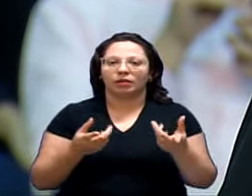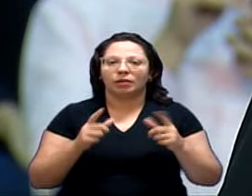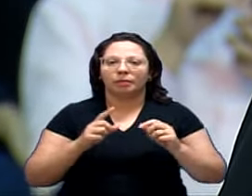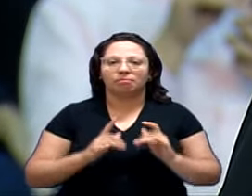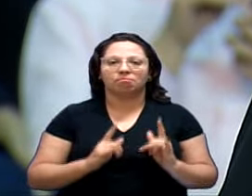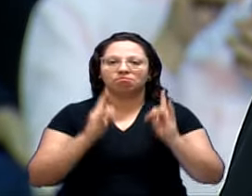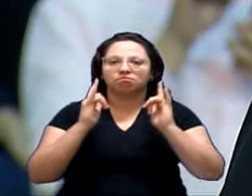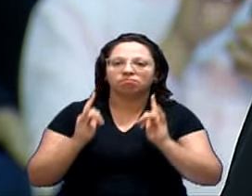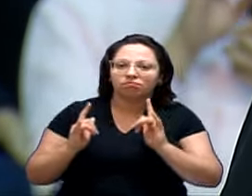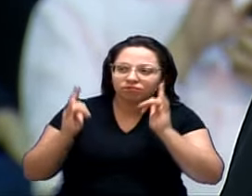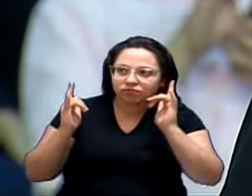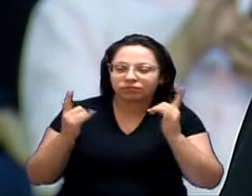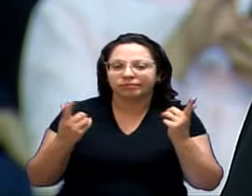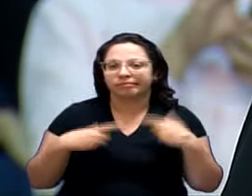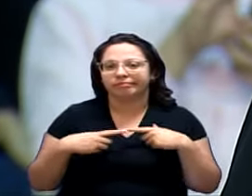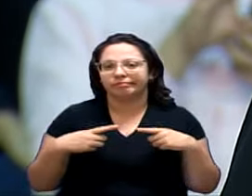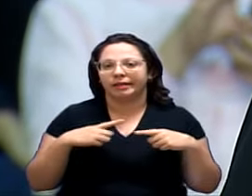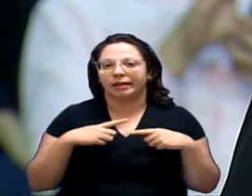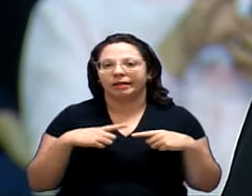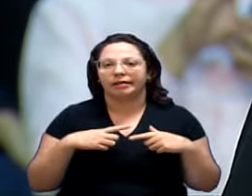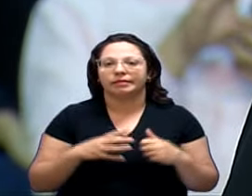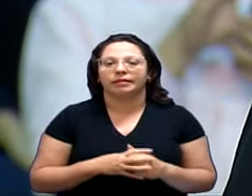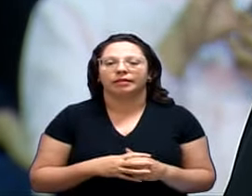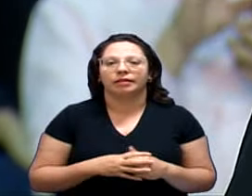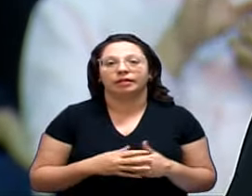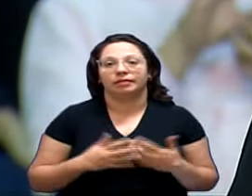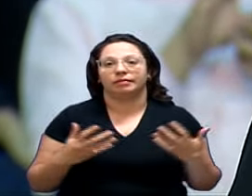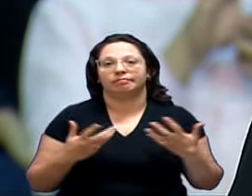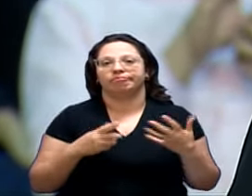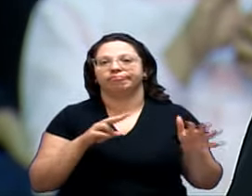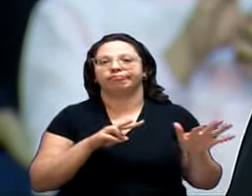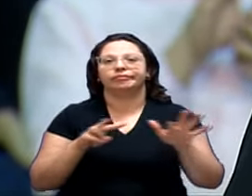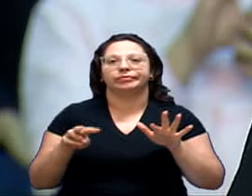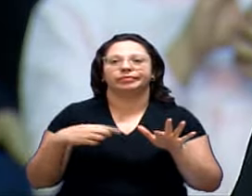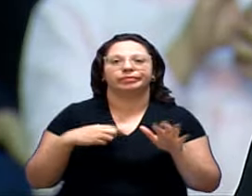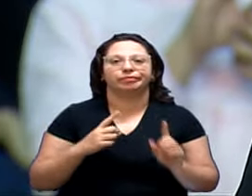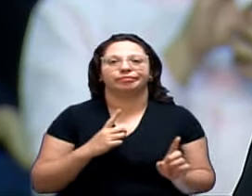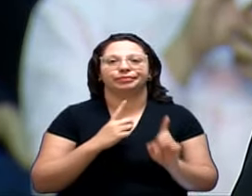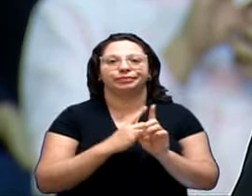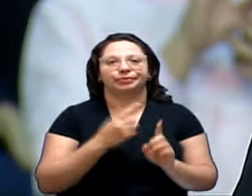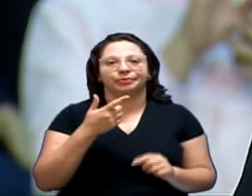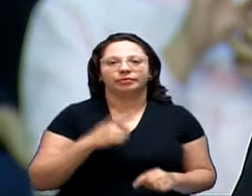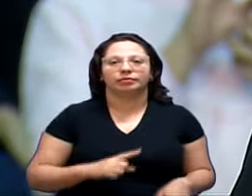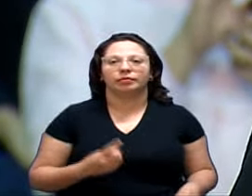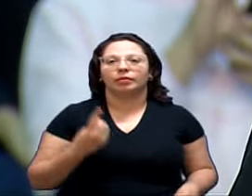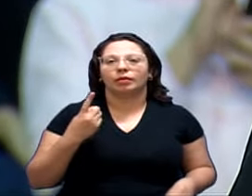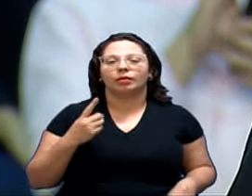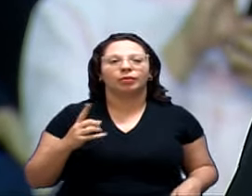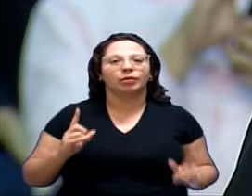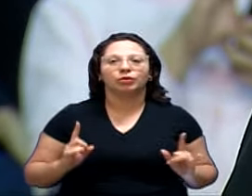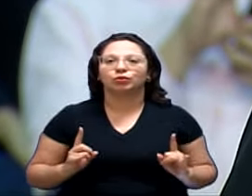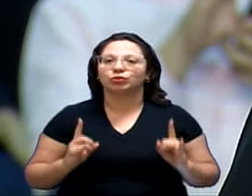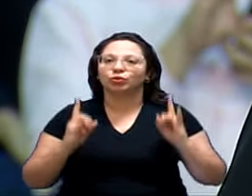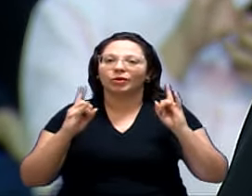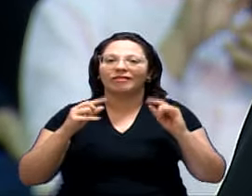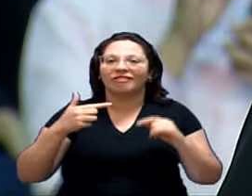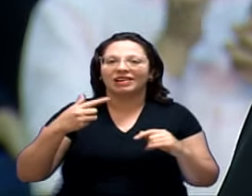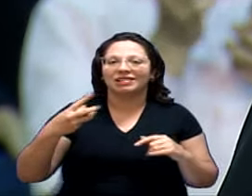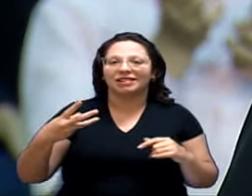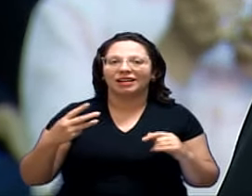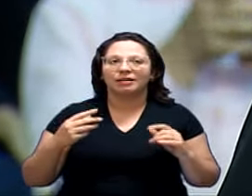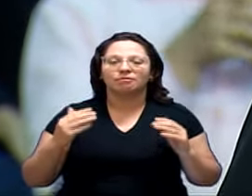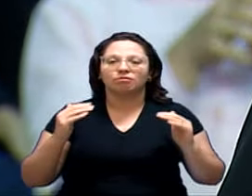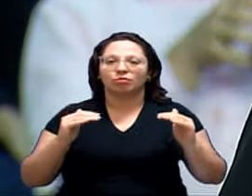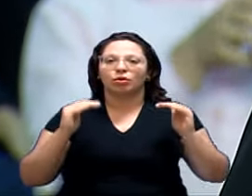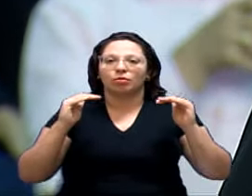Torres como Infelizmente essa semana ainda abrir mais uma lá uma torre de 23 andares seis apartamentos